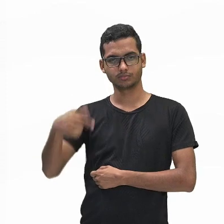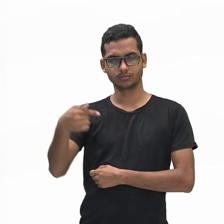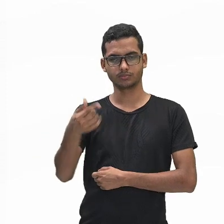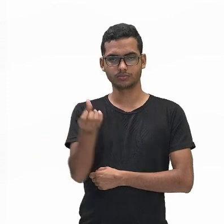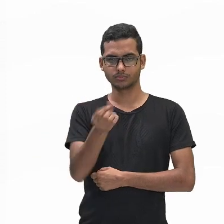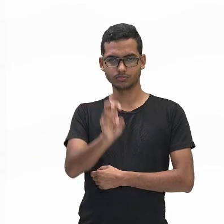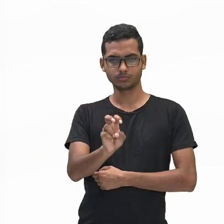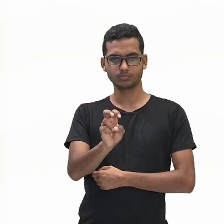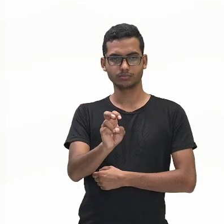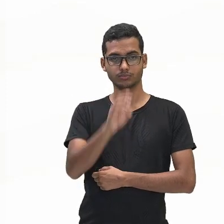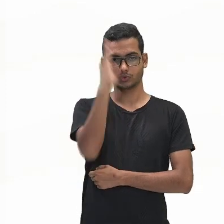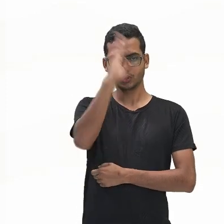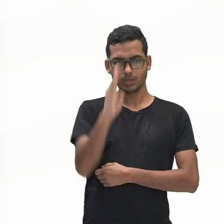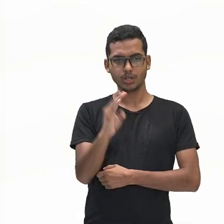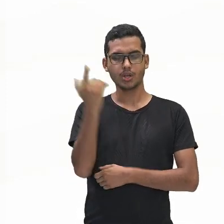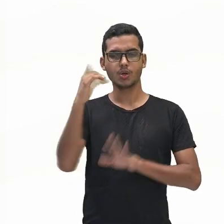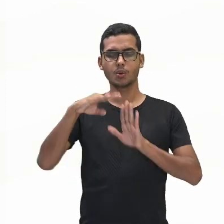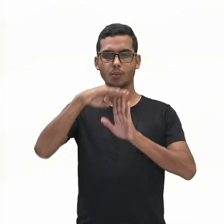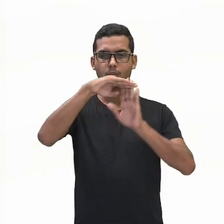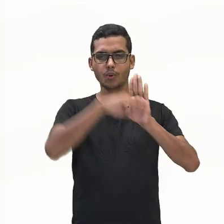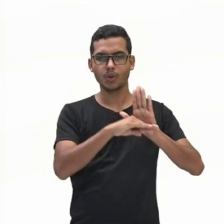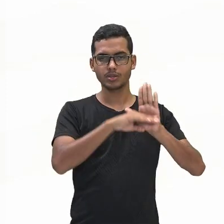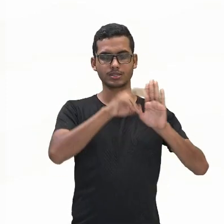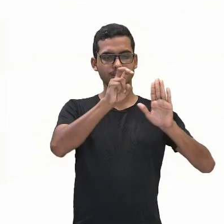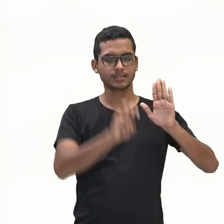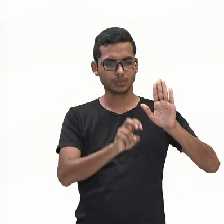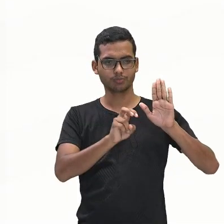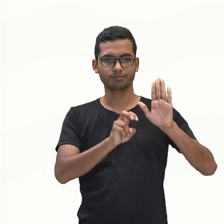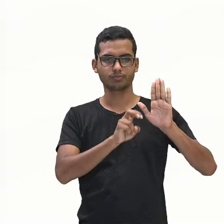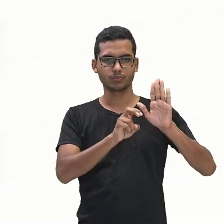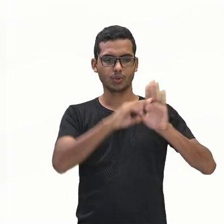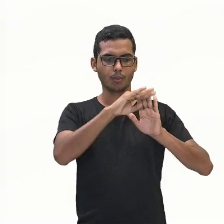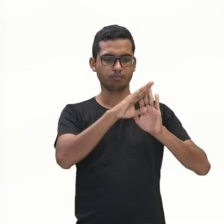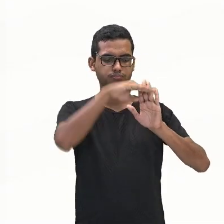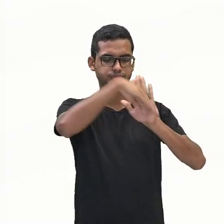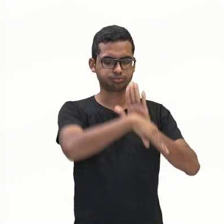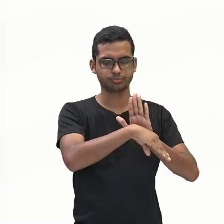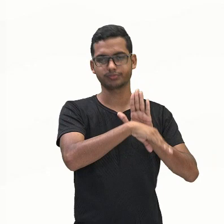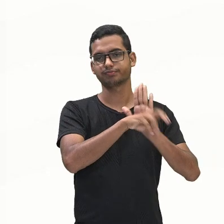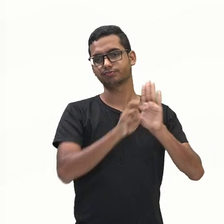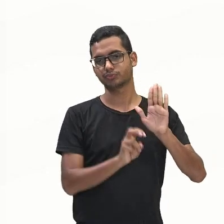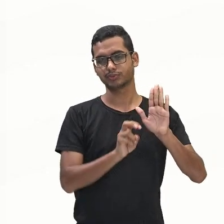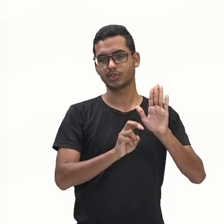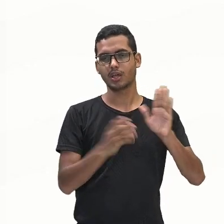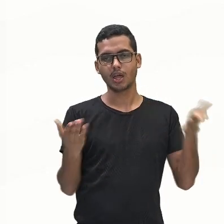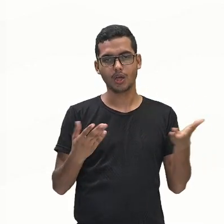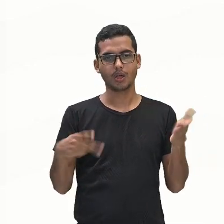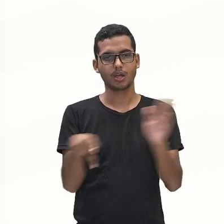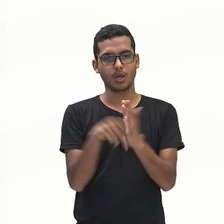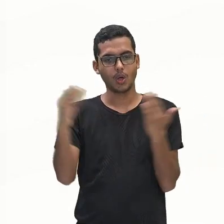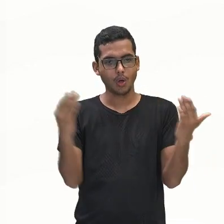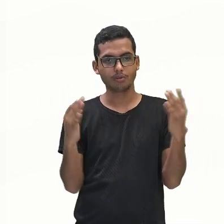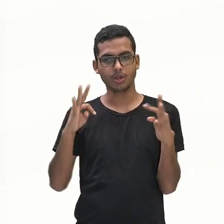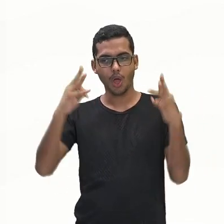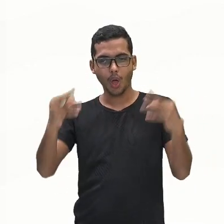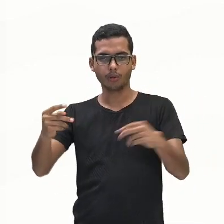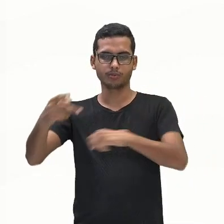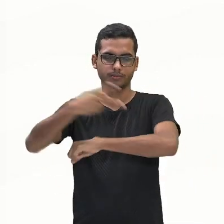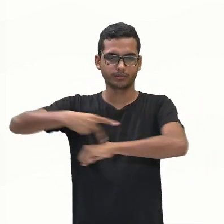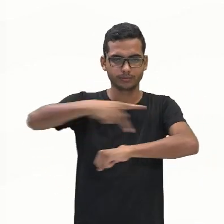0,765, o Brasil caiu 5 posições, né, com relação ao ranking, com relação a todos os países, né? Então,